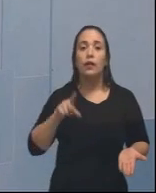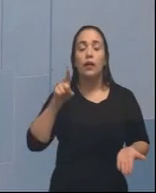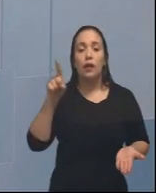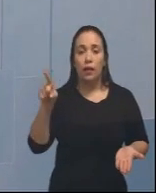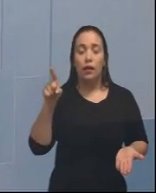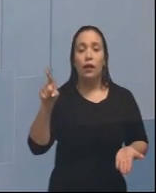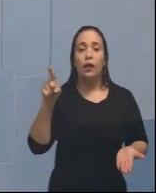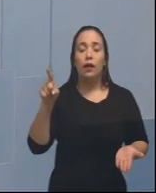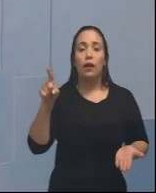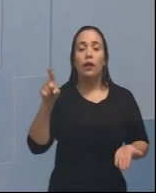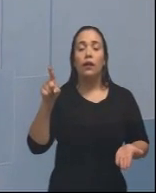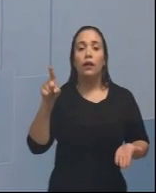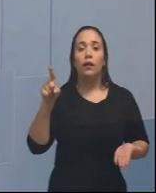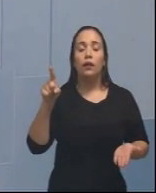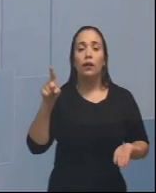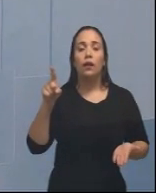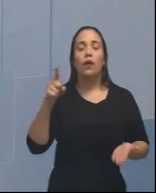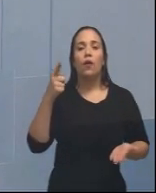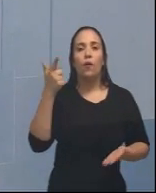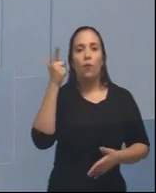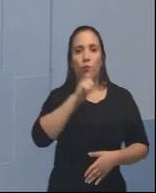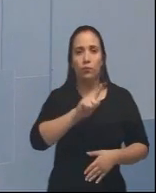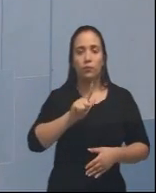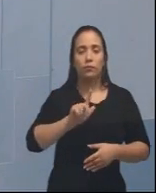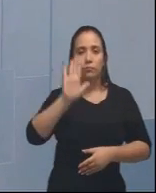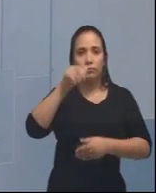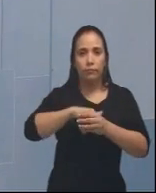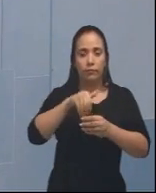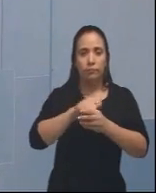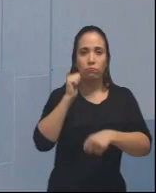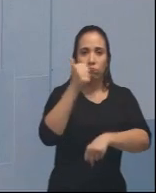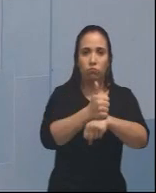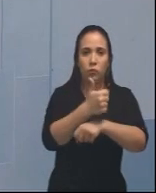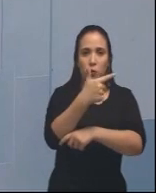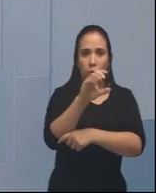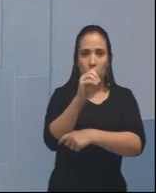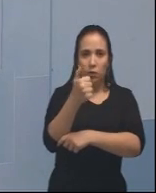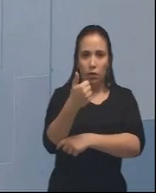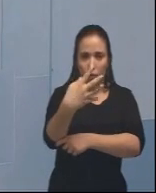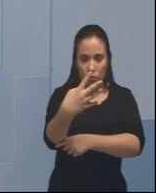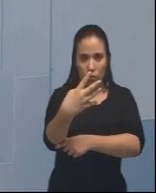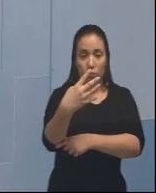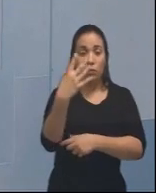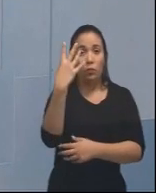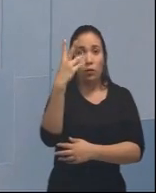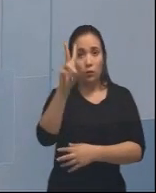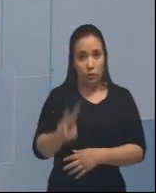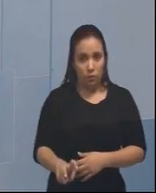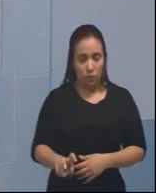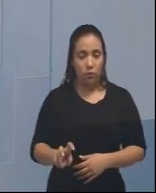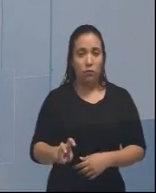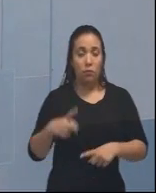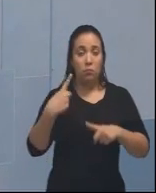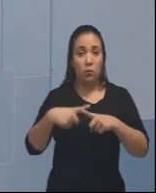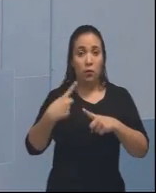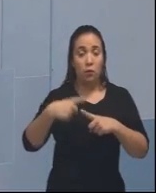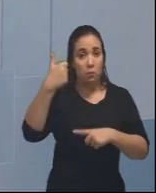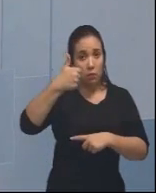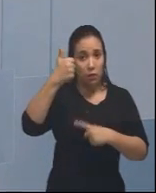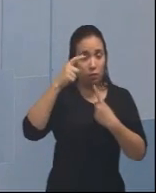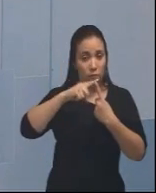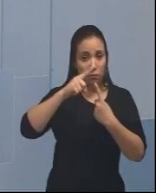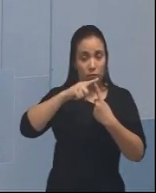tudo correu a favor dele. Foi reeleito em governador em 2014, o seu 4º mandato, porque o primeiro mandato